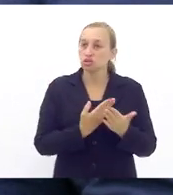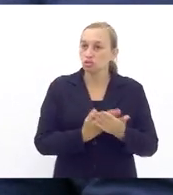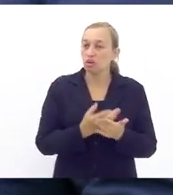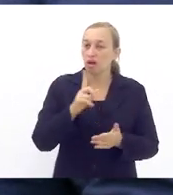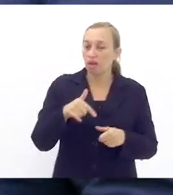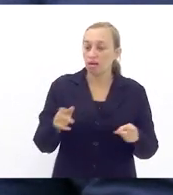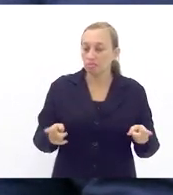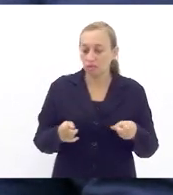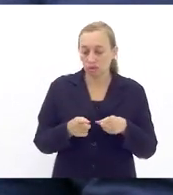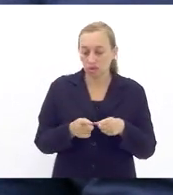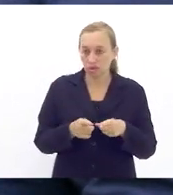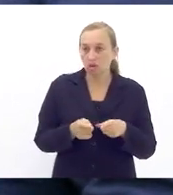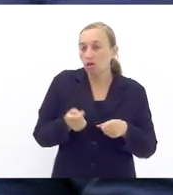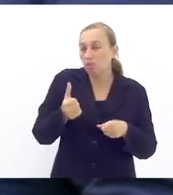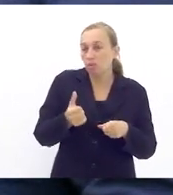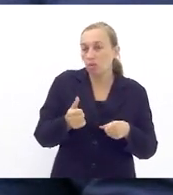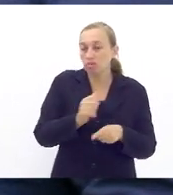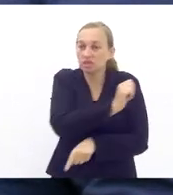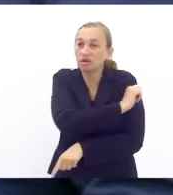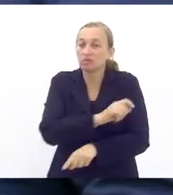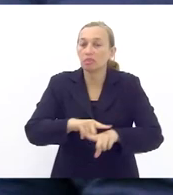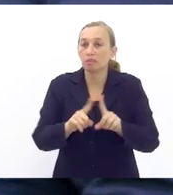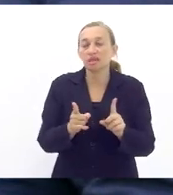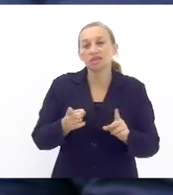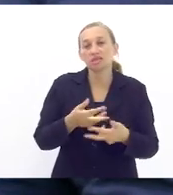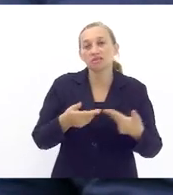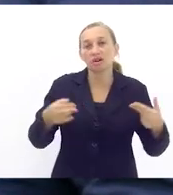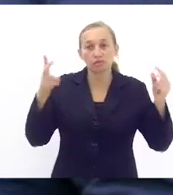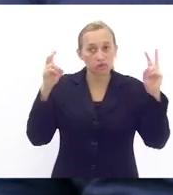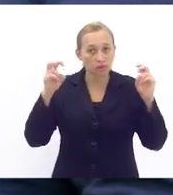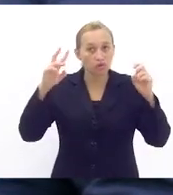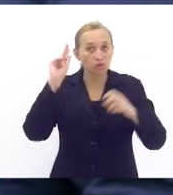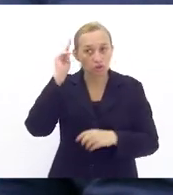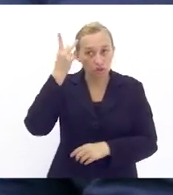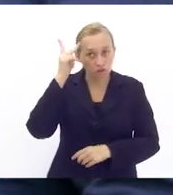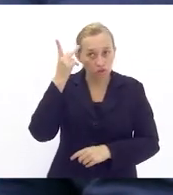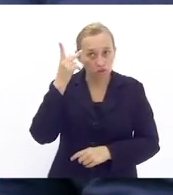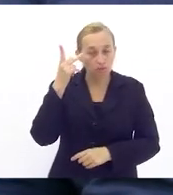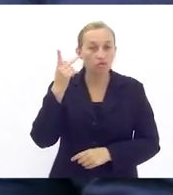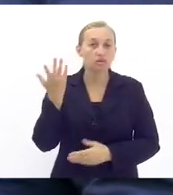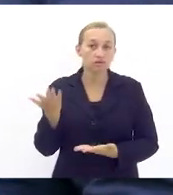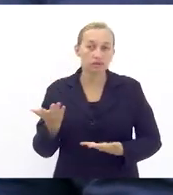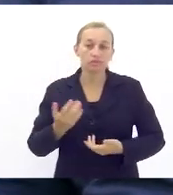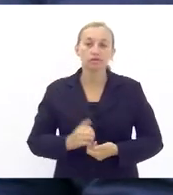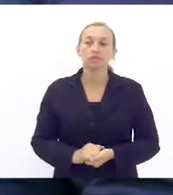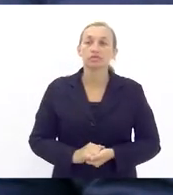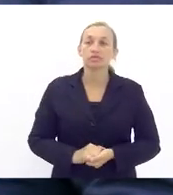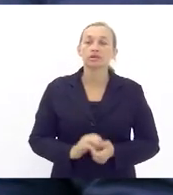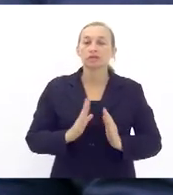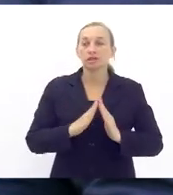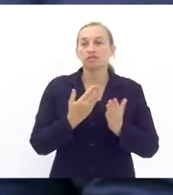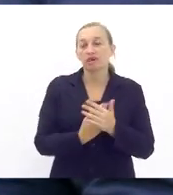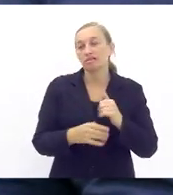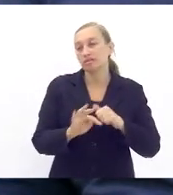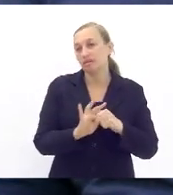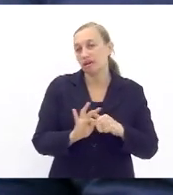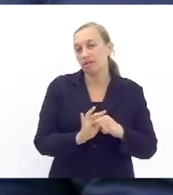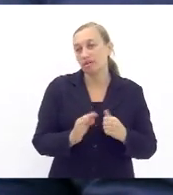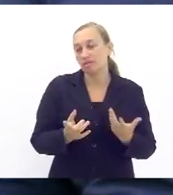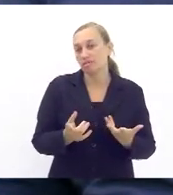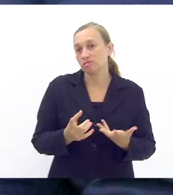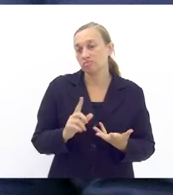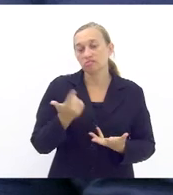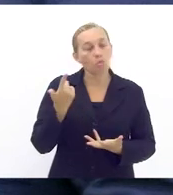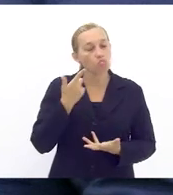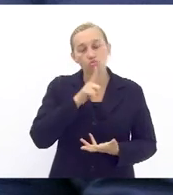uma escola pequena com poucos alunos mas que tem muitas questões tem muita história e tem muitas especificidades que a Faetec simplesmente não não